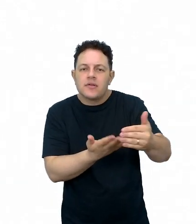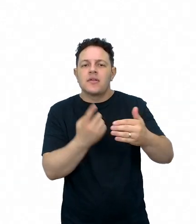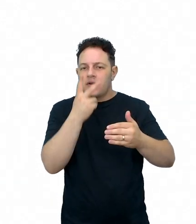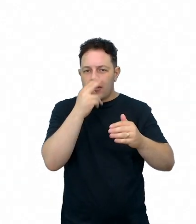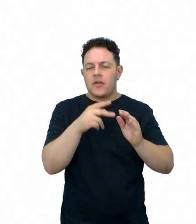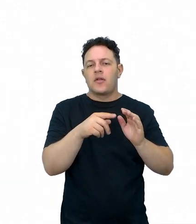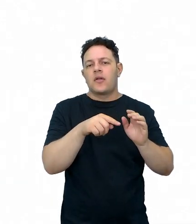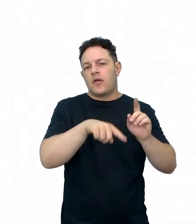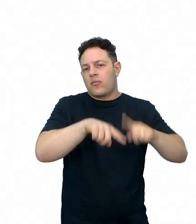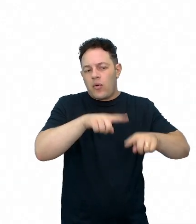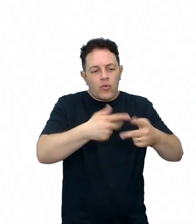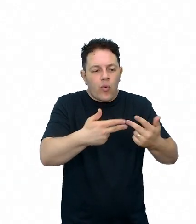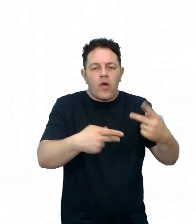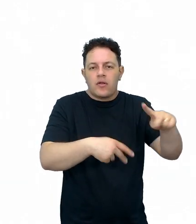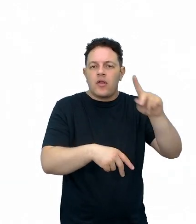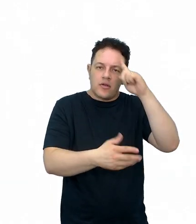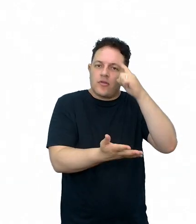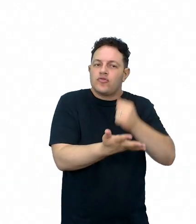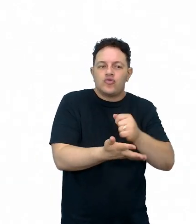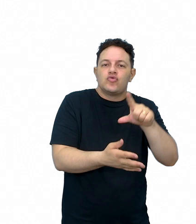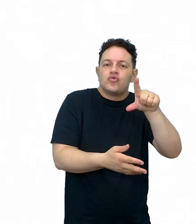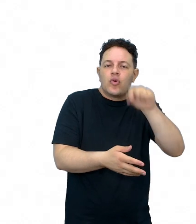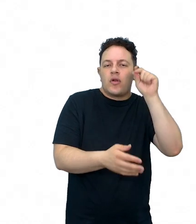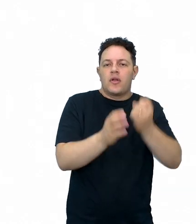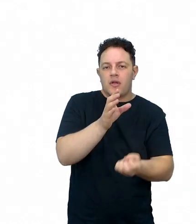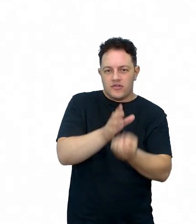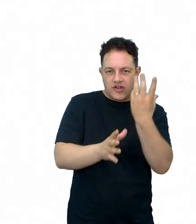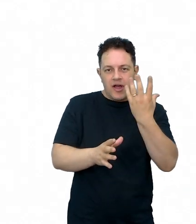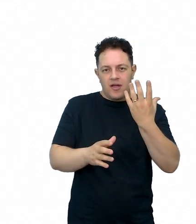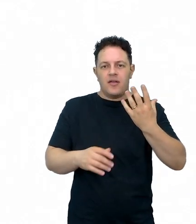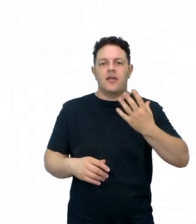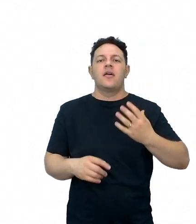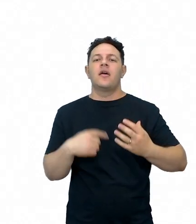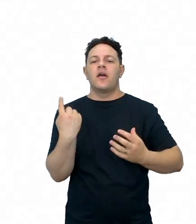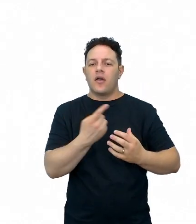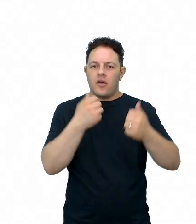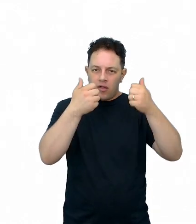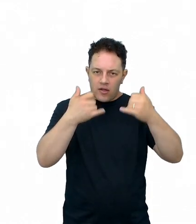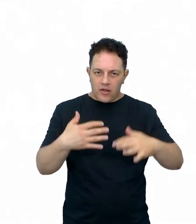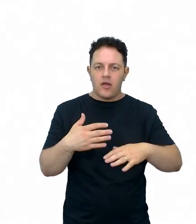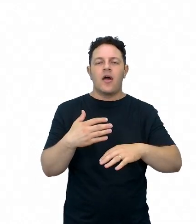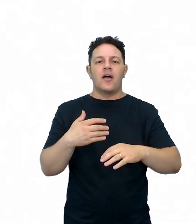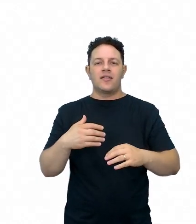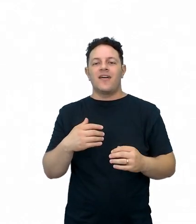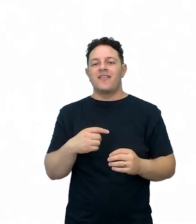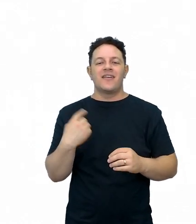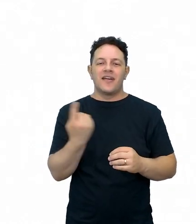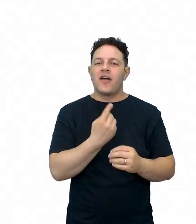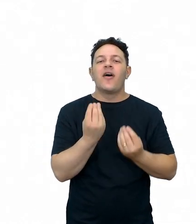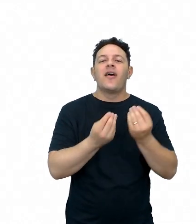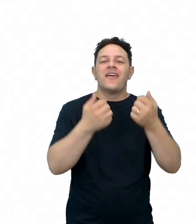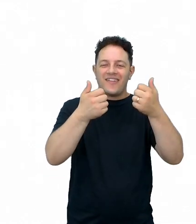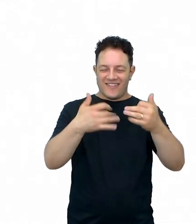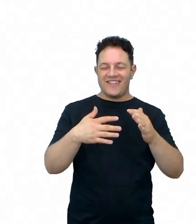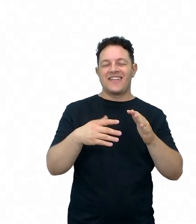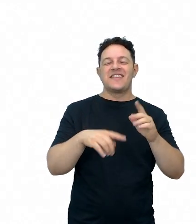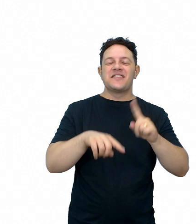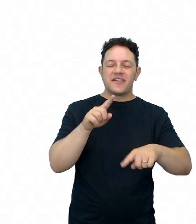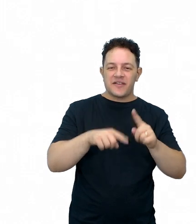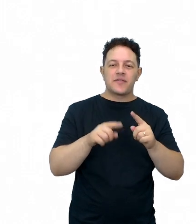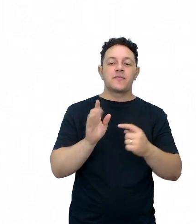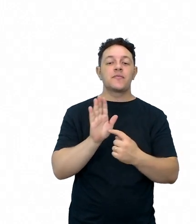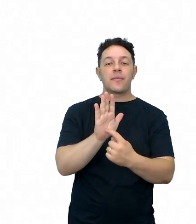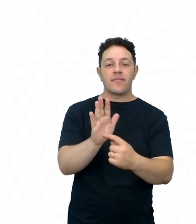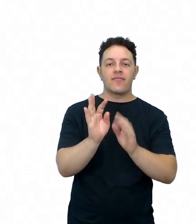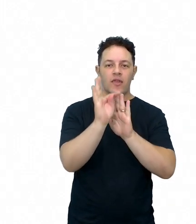do produto que eles estão criando, né? Quando a gente fala em produto aqui, eles podem estar fazendo um texto